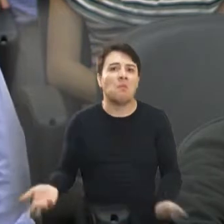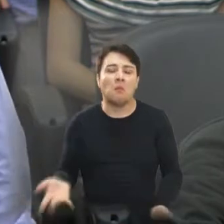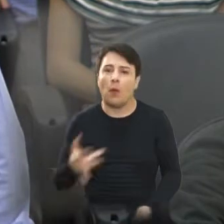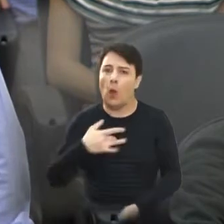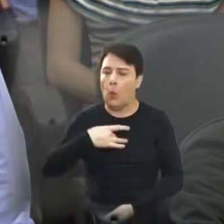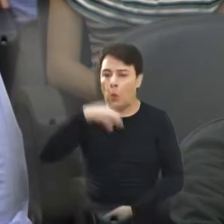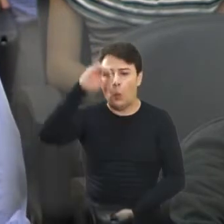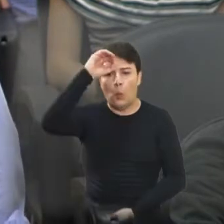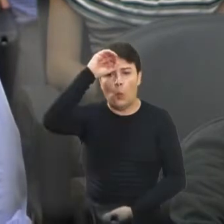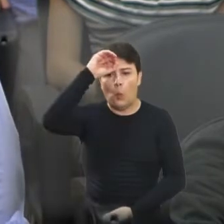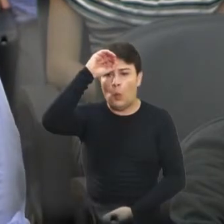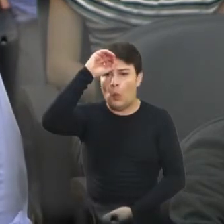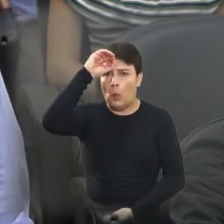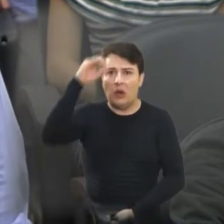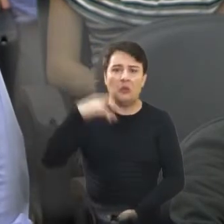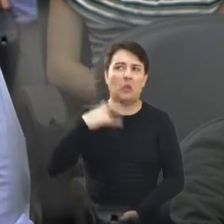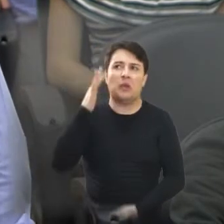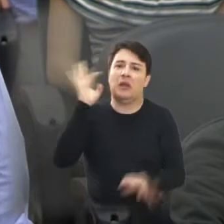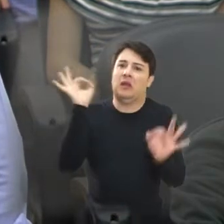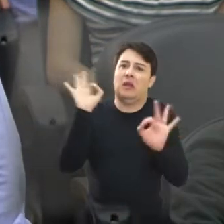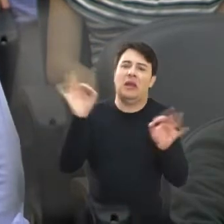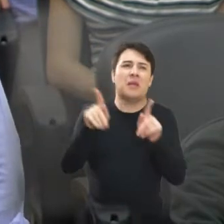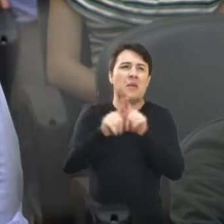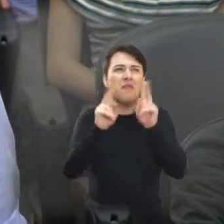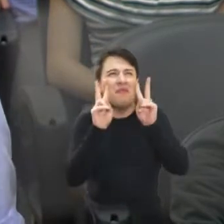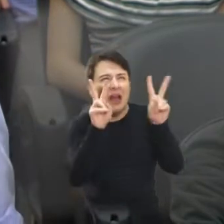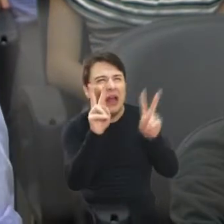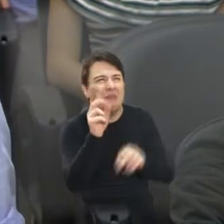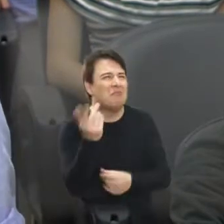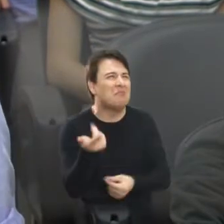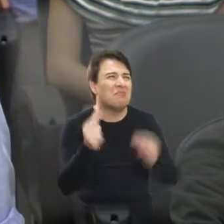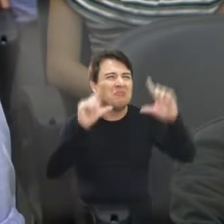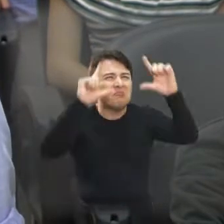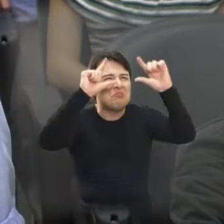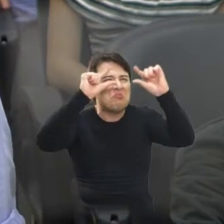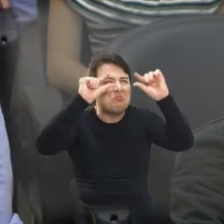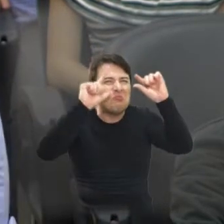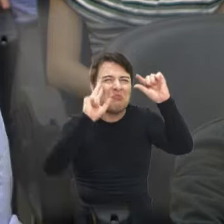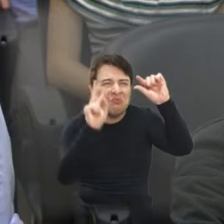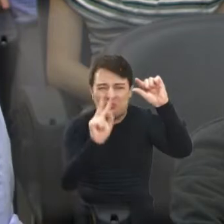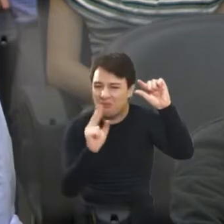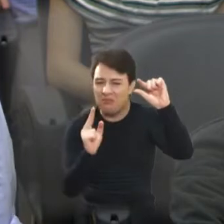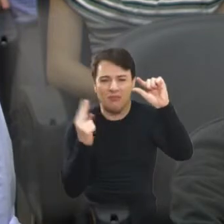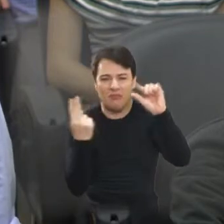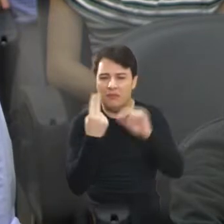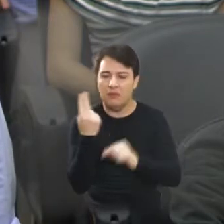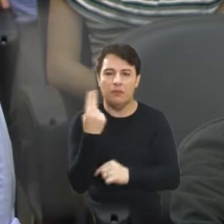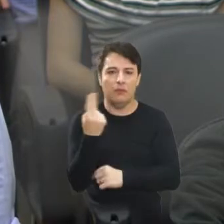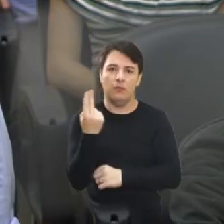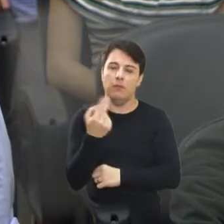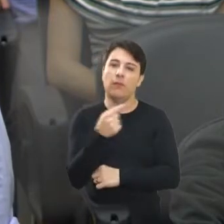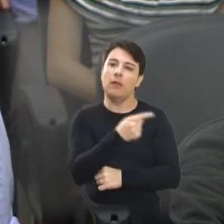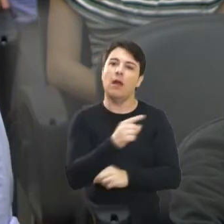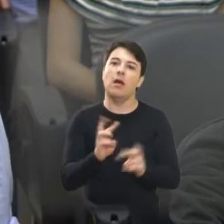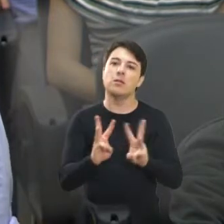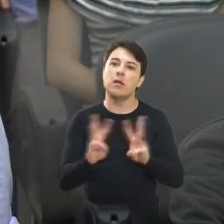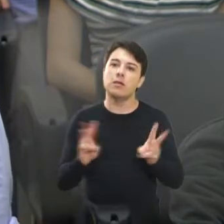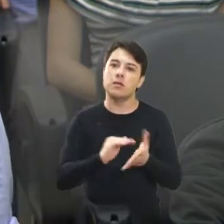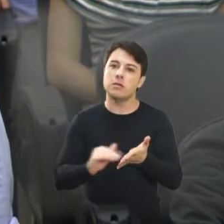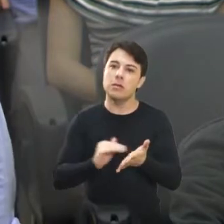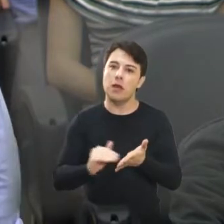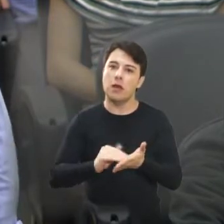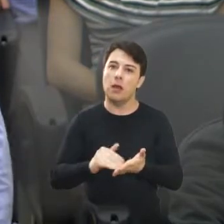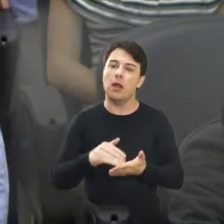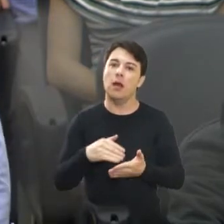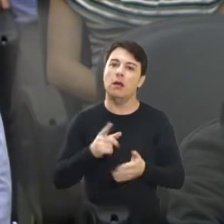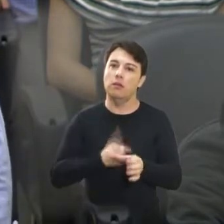telão, não conseguimos enxergar, né? Então, nós entendemos que, não estando a anteproposta lá no site da Secretaria do